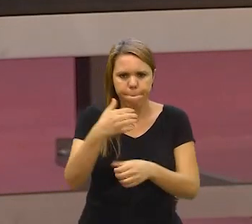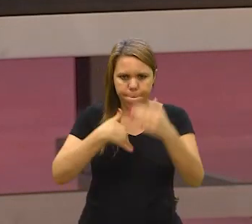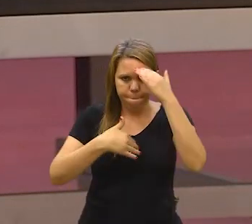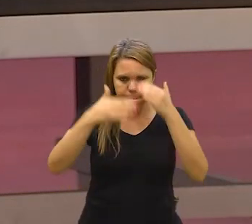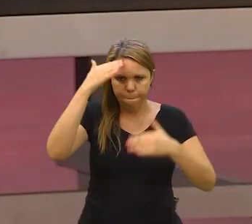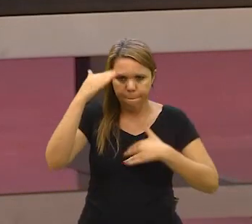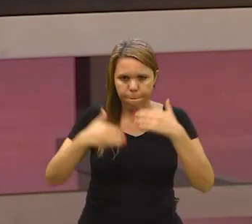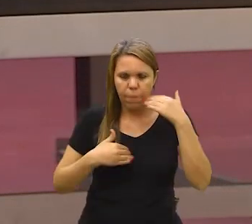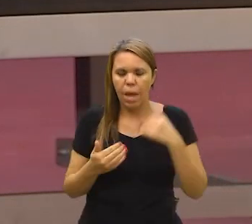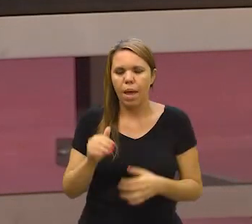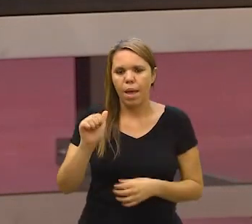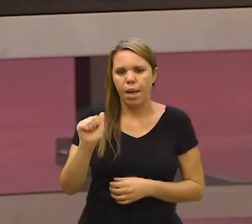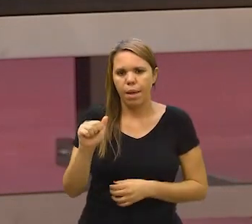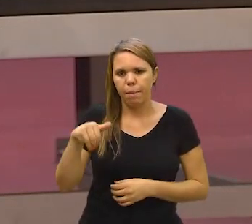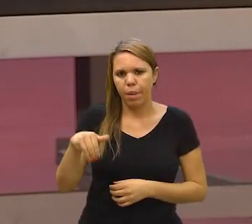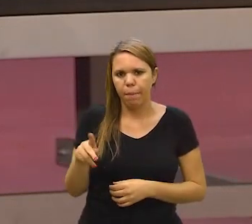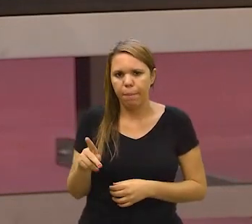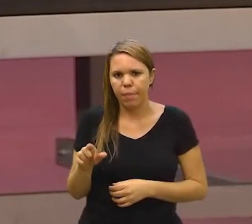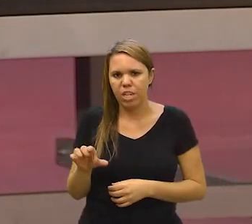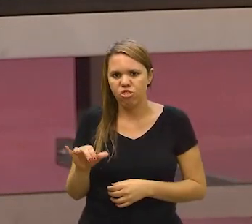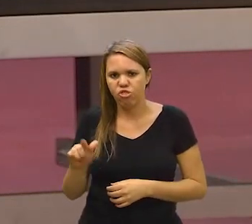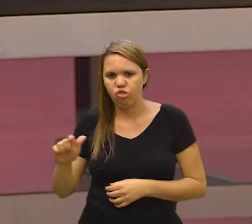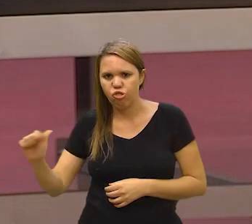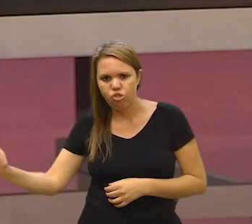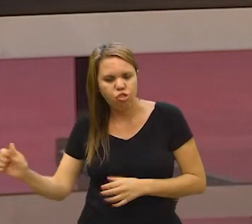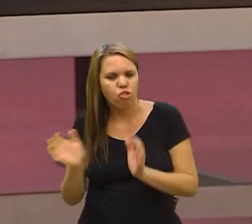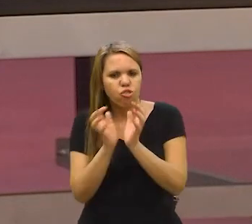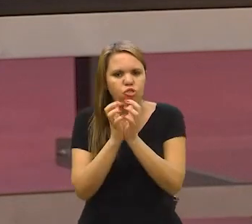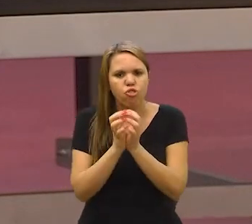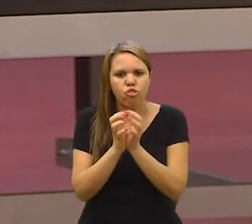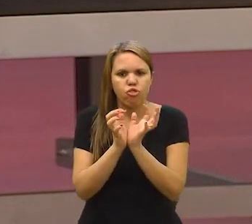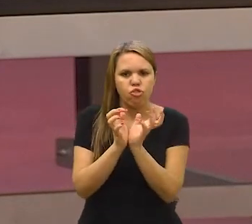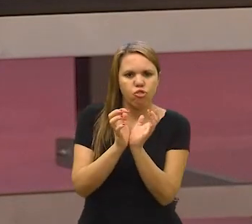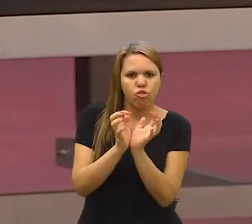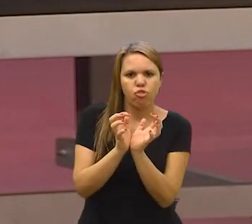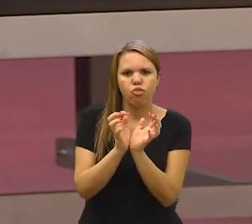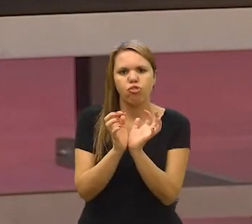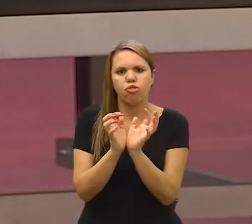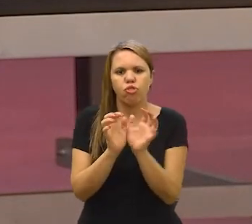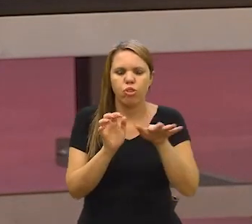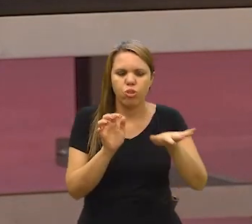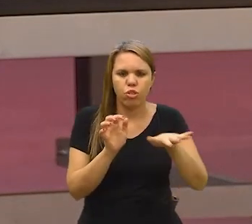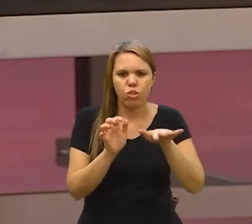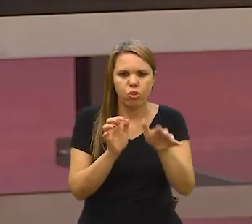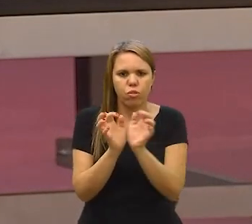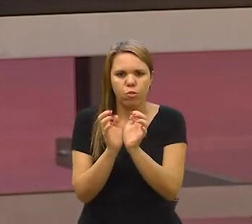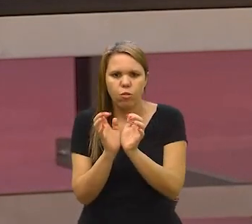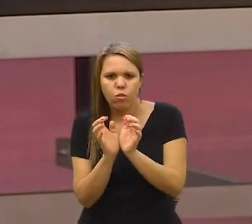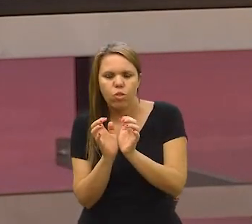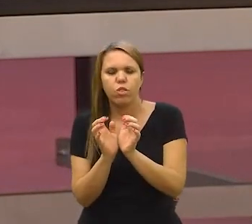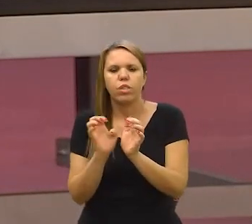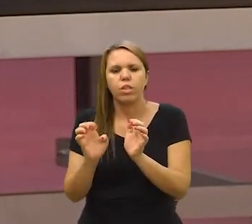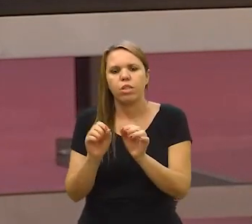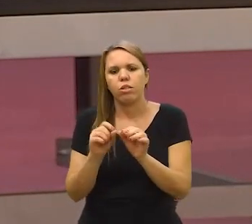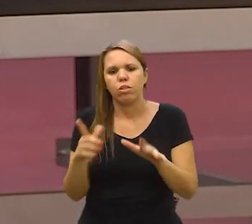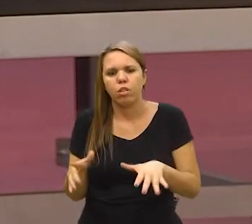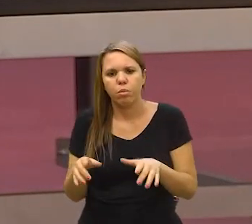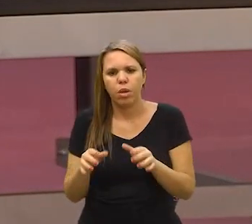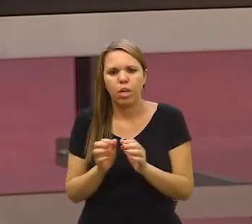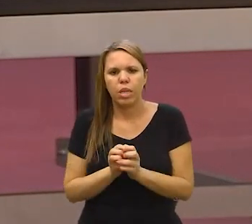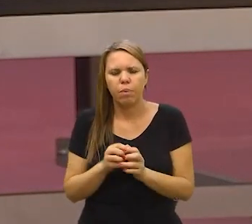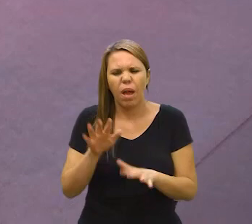é hemiplegia, que ela afeta o lado esquerdo do cérebro e o lado direito motor, né? Em alguns casos ela pode ter questão também